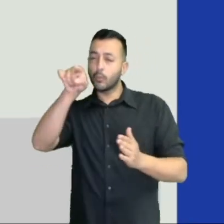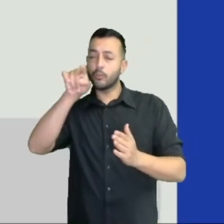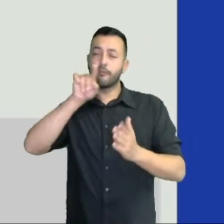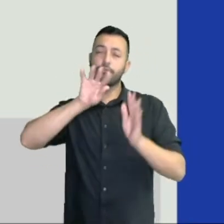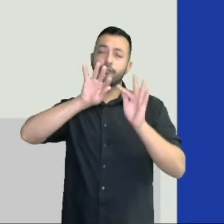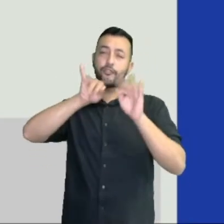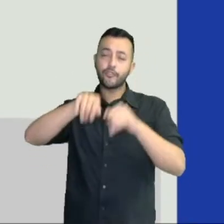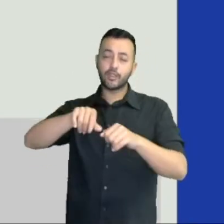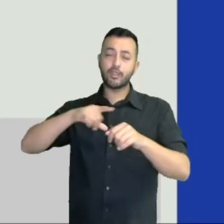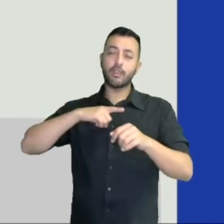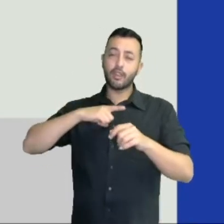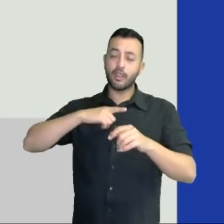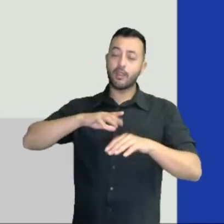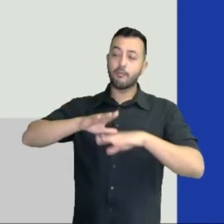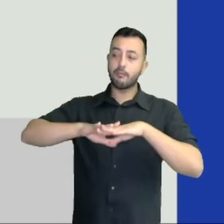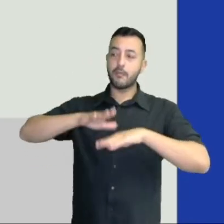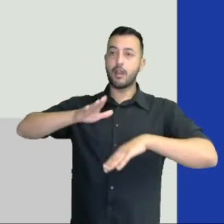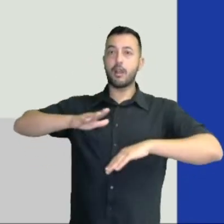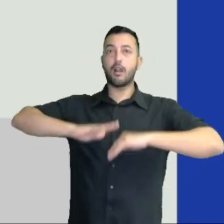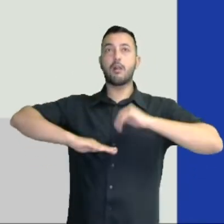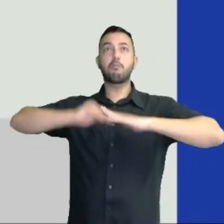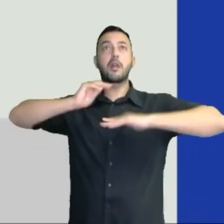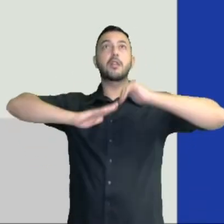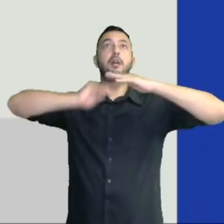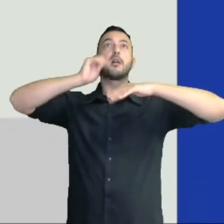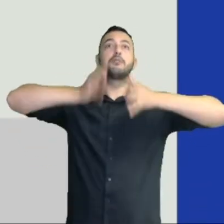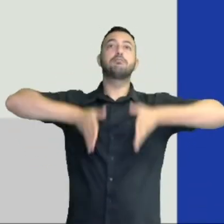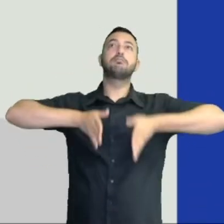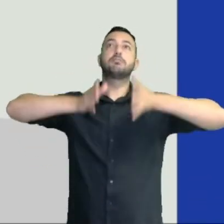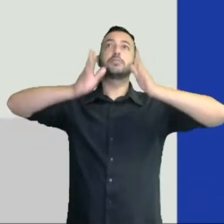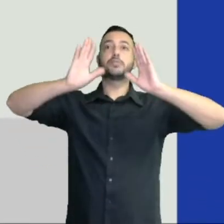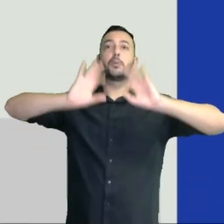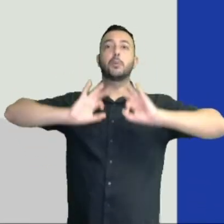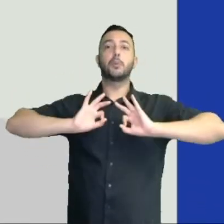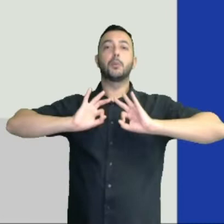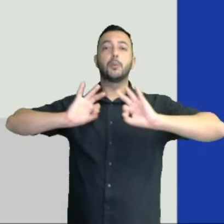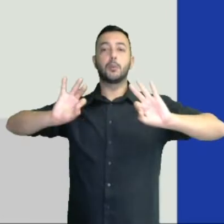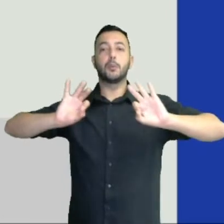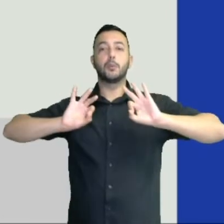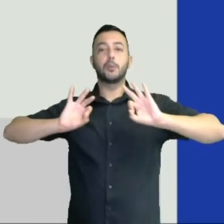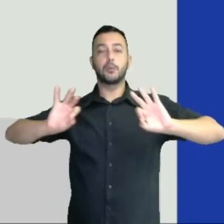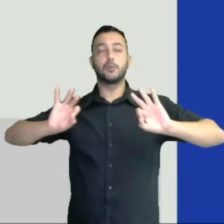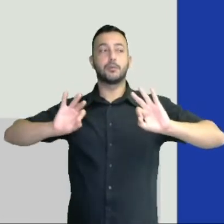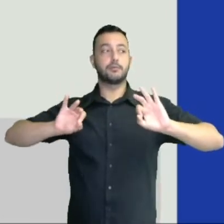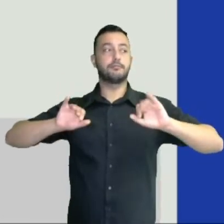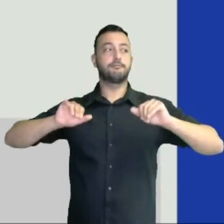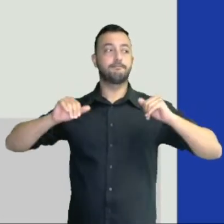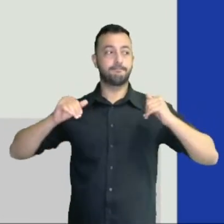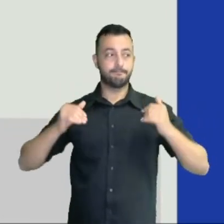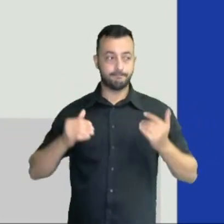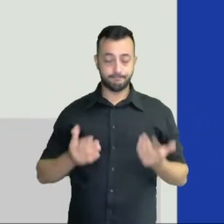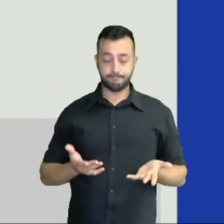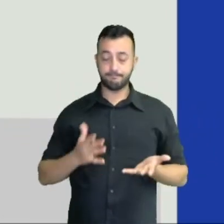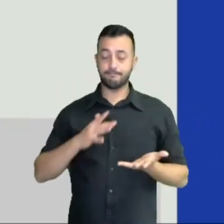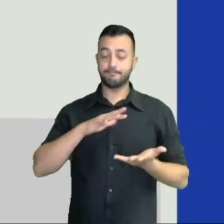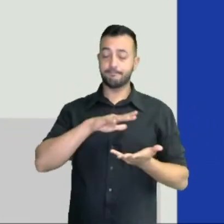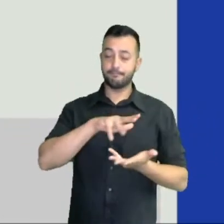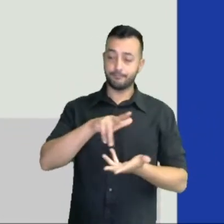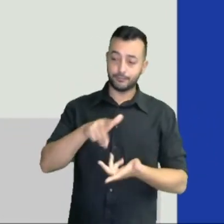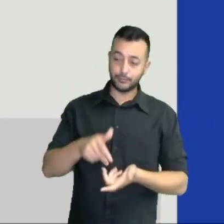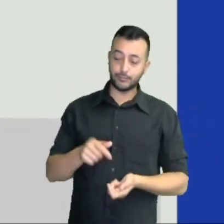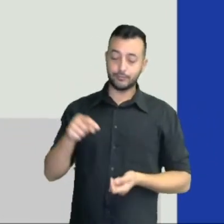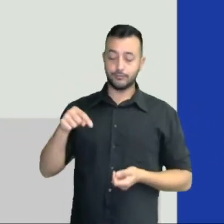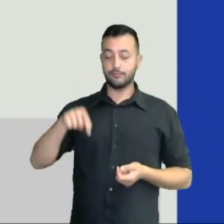de apartamentos que já tem mais luxos. Então você tem em várias partes do mundo, aqui no